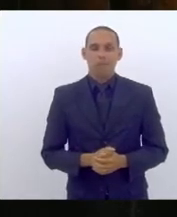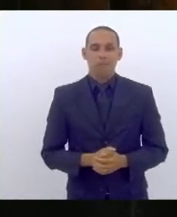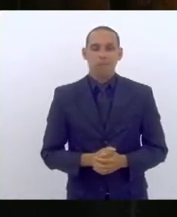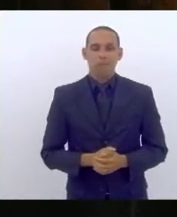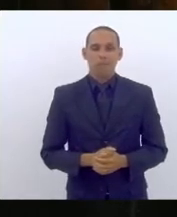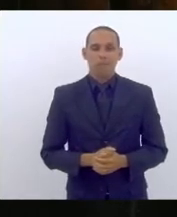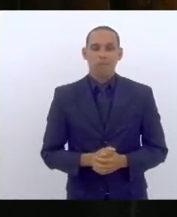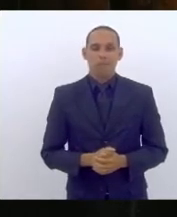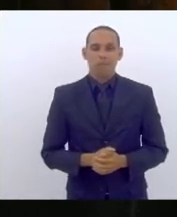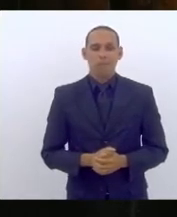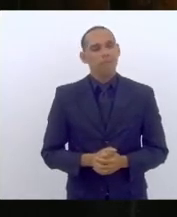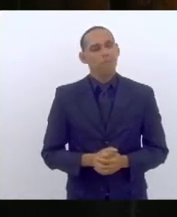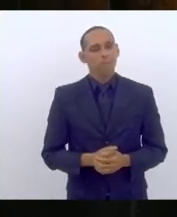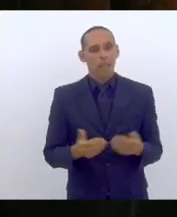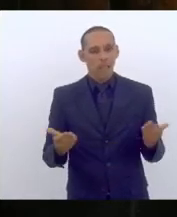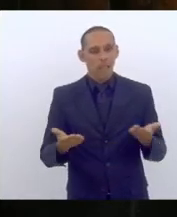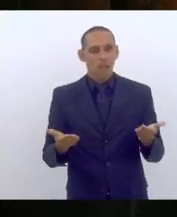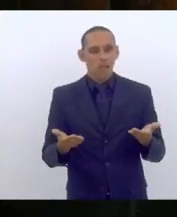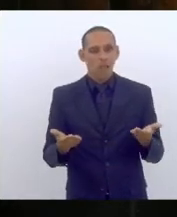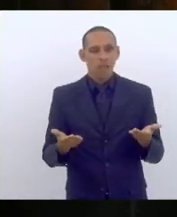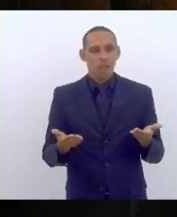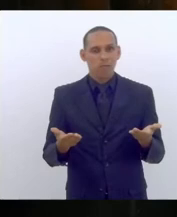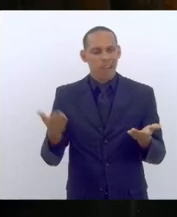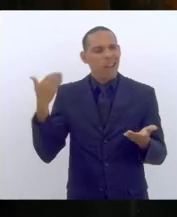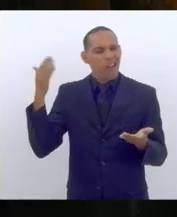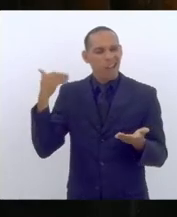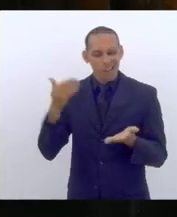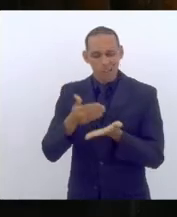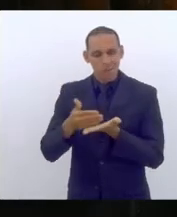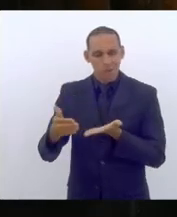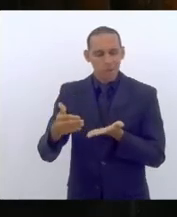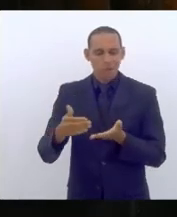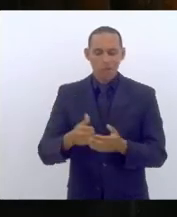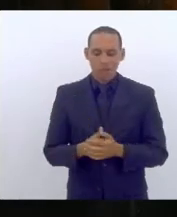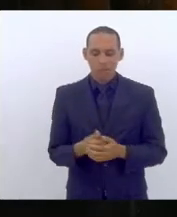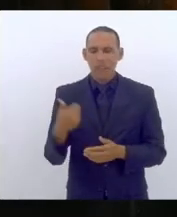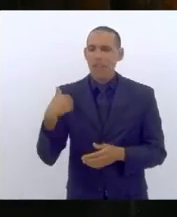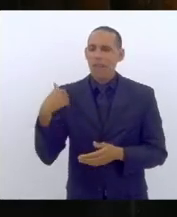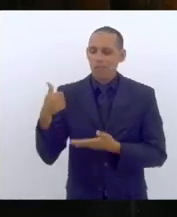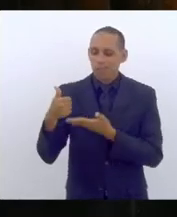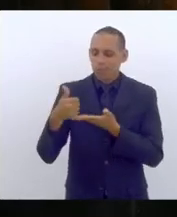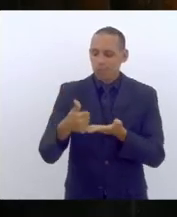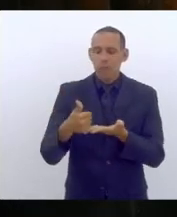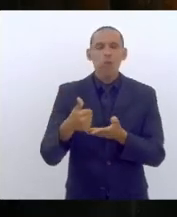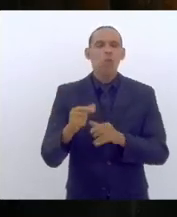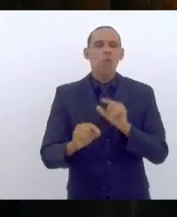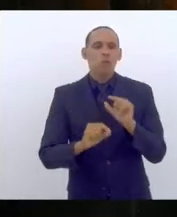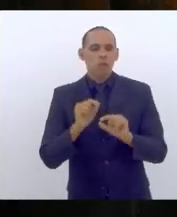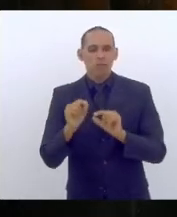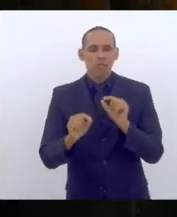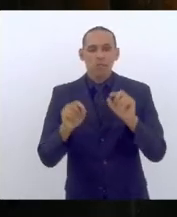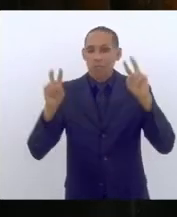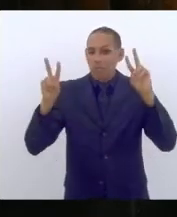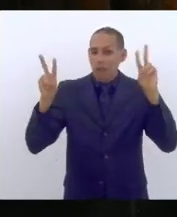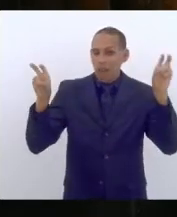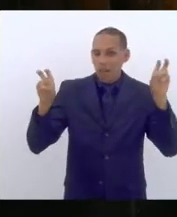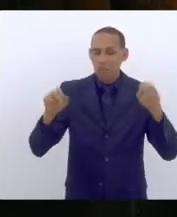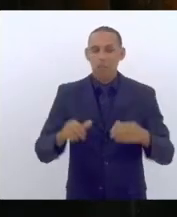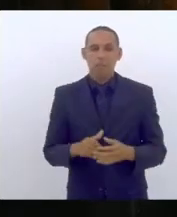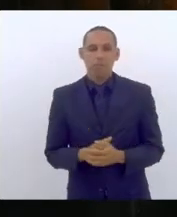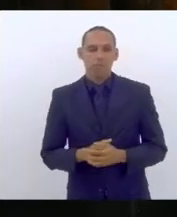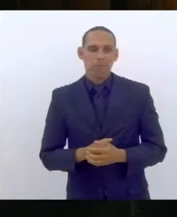no expediente Inicial Eu trouxe aqui o tema